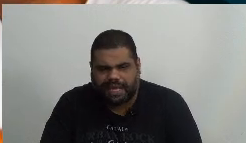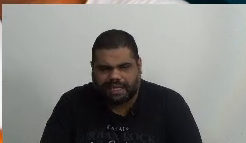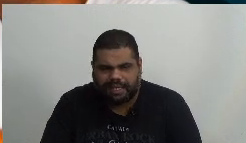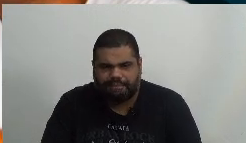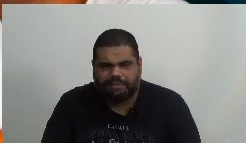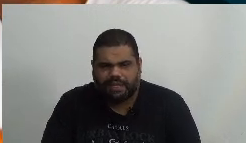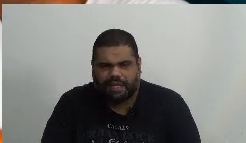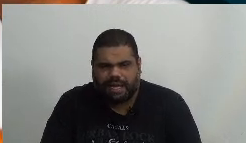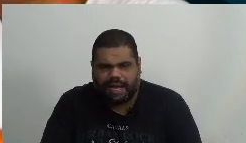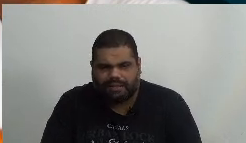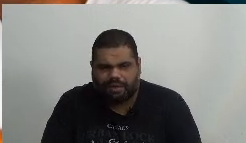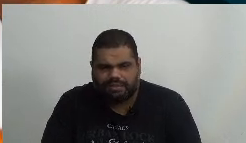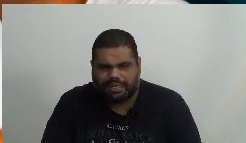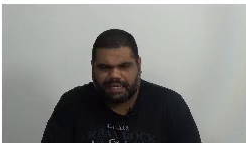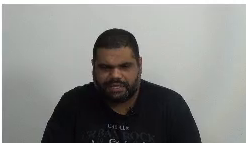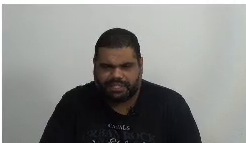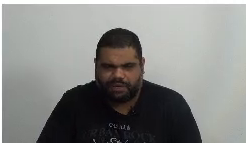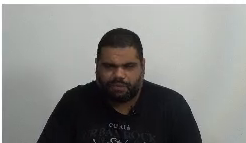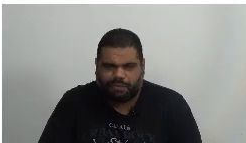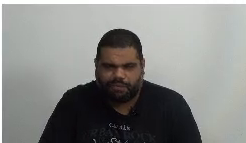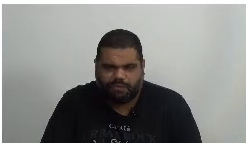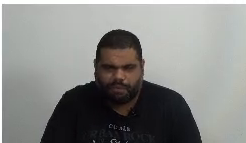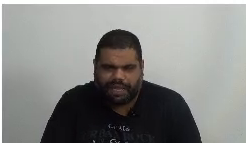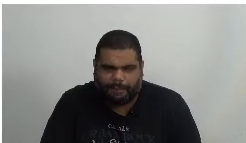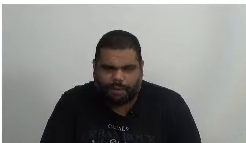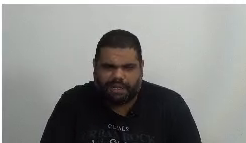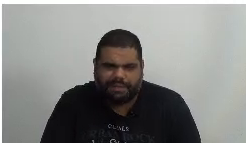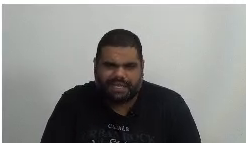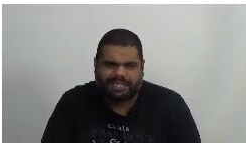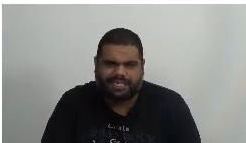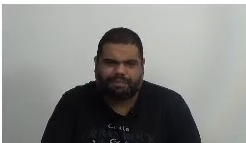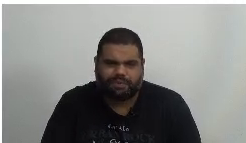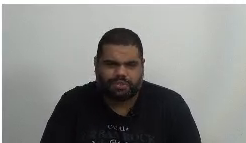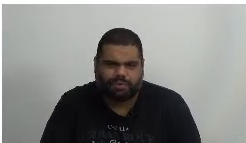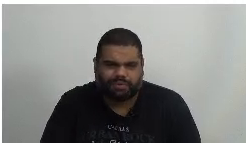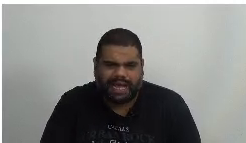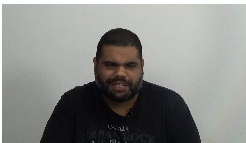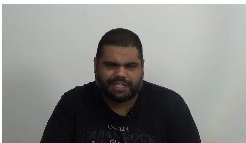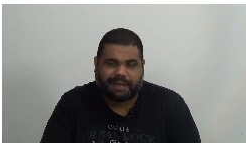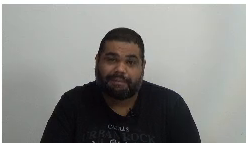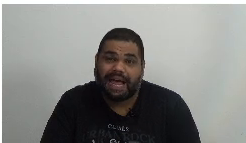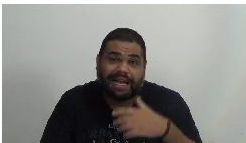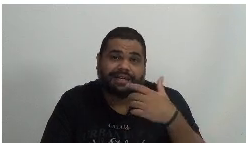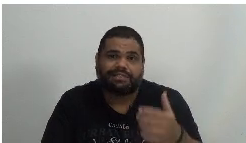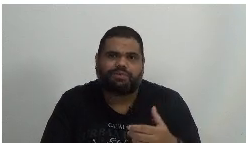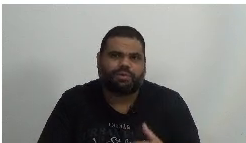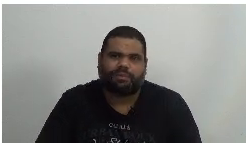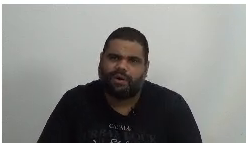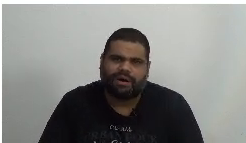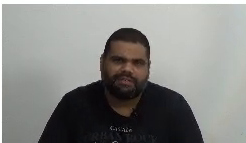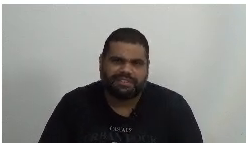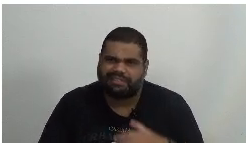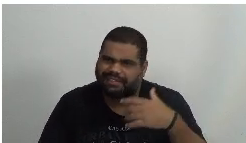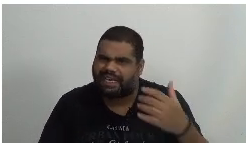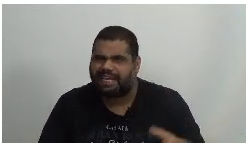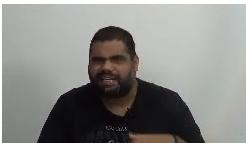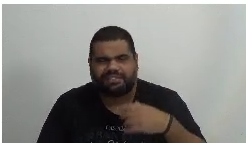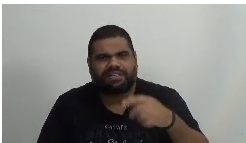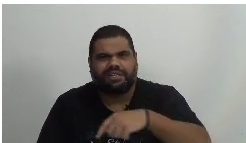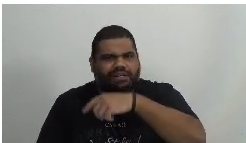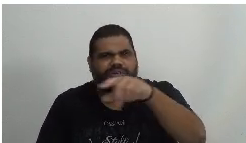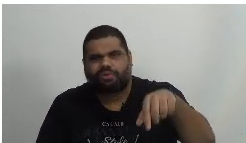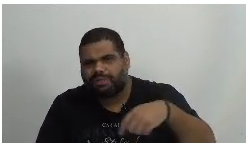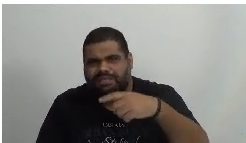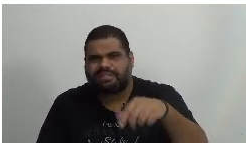pessoal. Está aqui a nossa questão. Vamos lá, probleminha típico de contagem, né? Placas de automóveis,